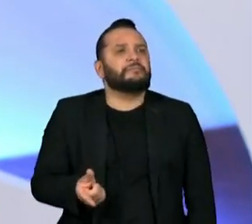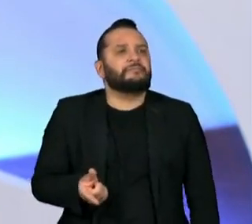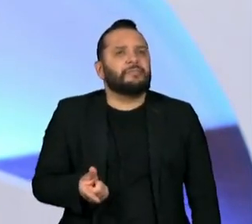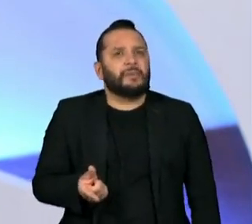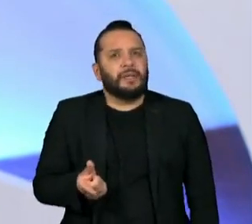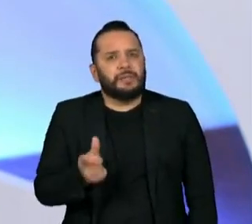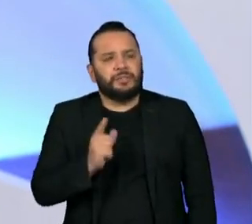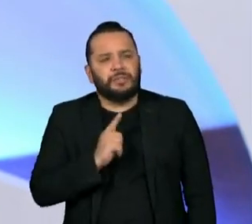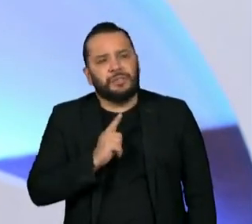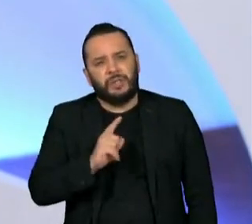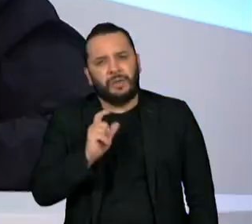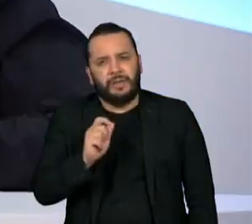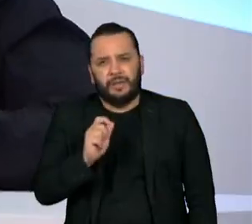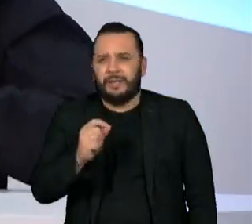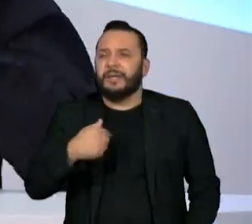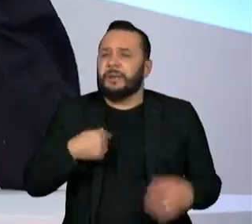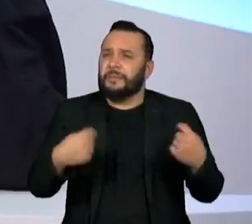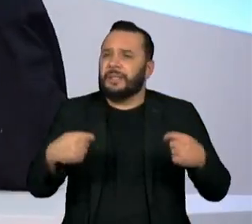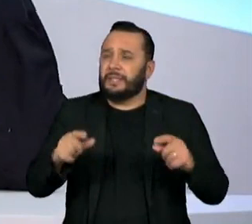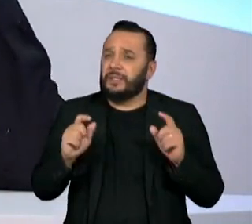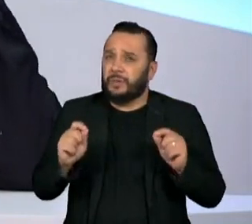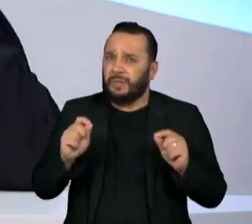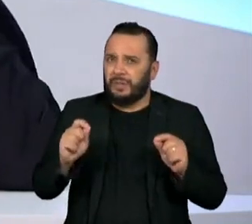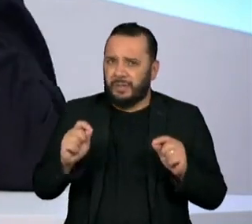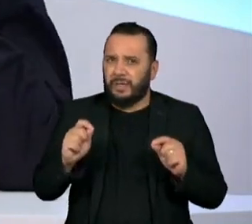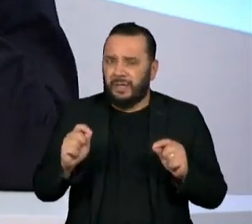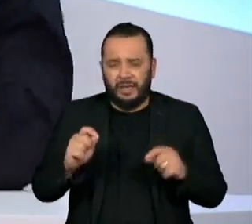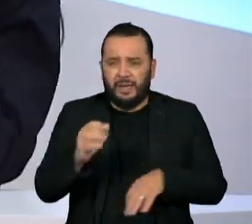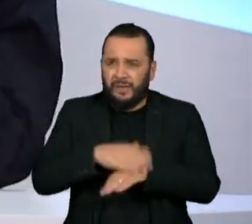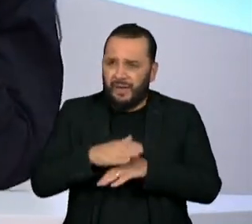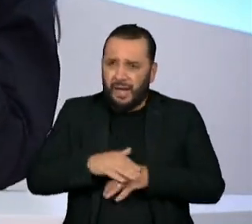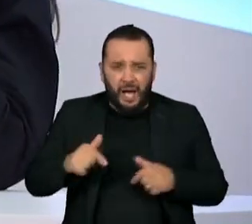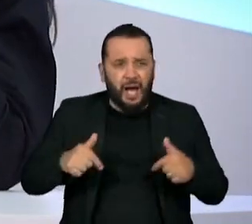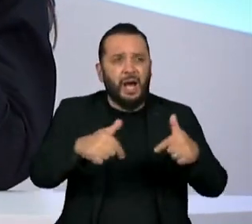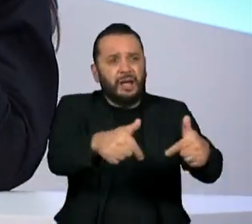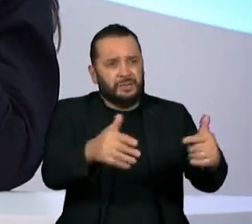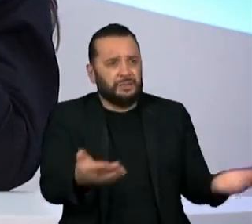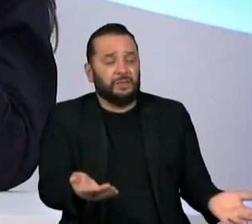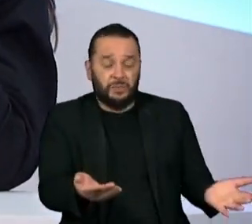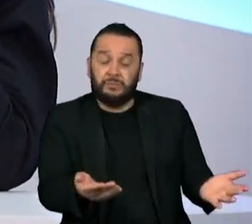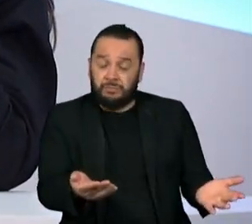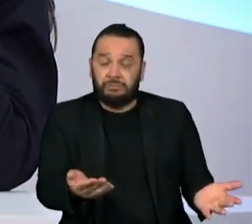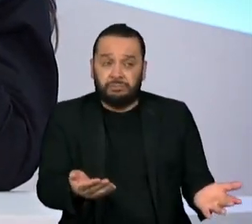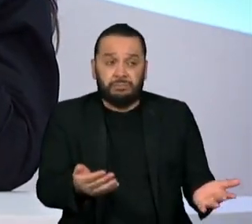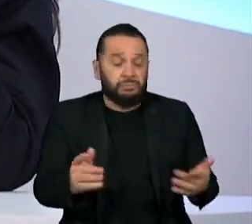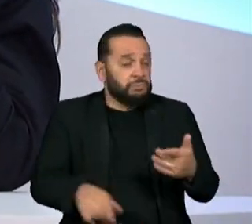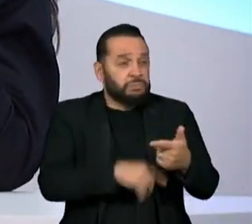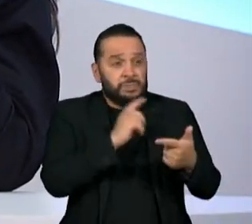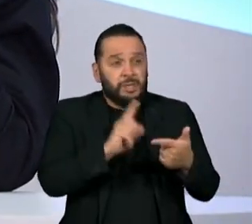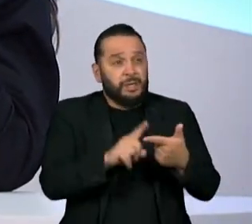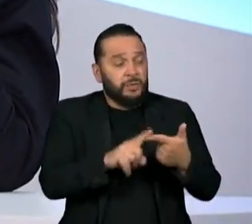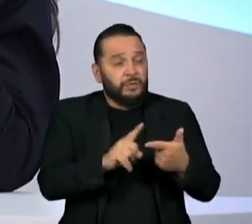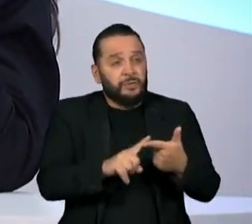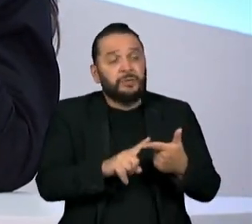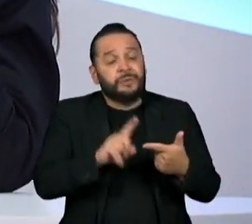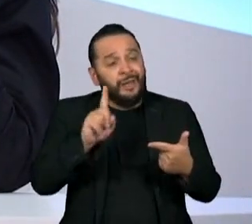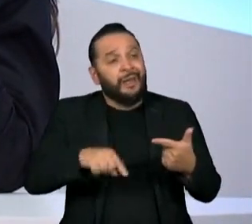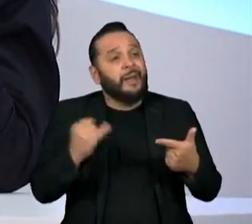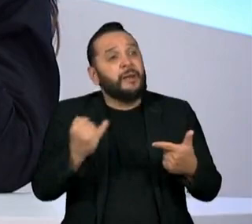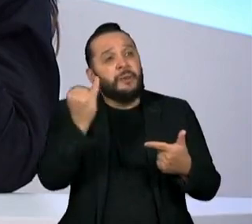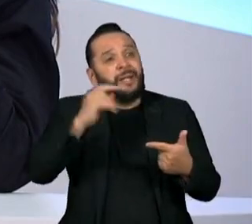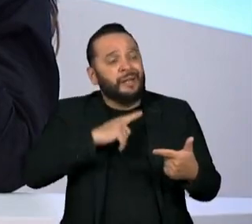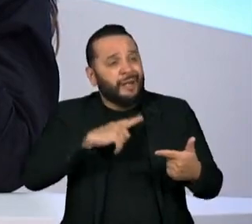o pressuposto primeiro que ela precisa de fazer algo da classe da gravidade da situação segundo que era importante